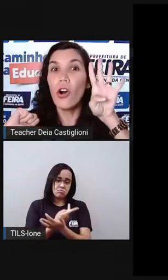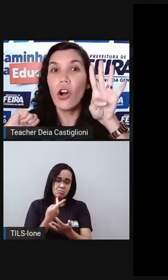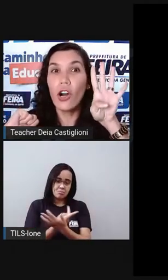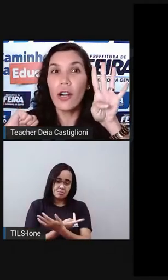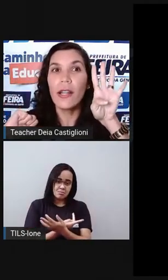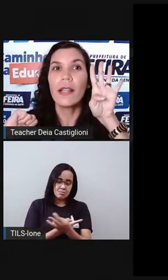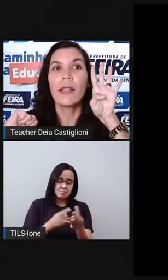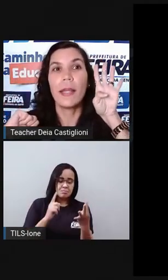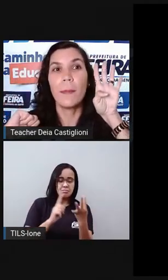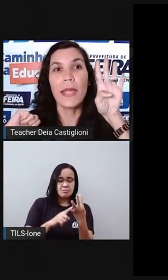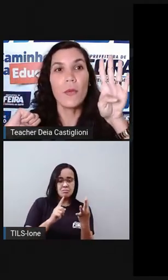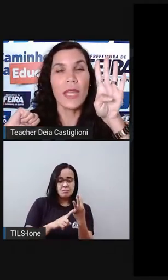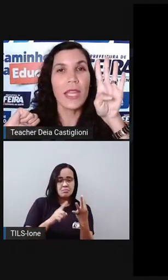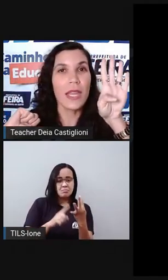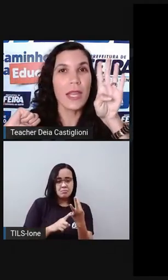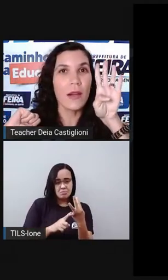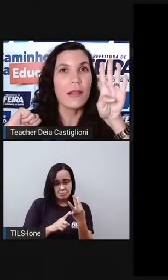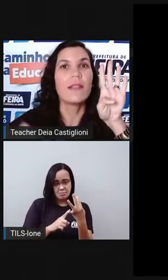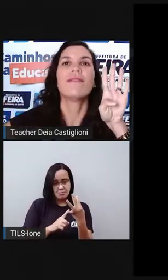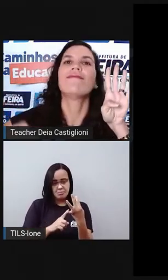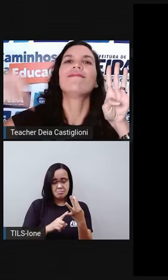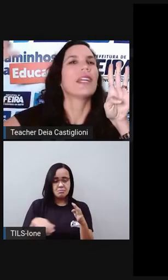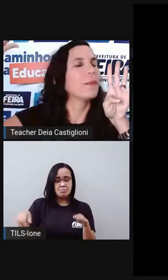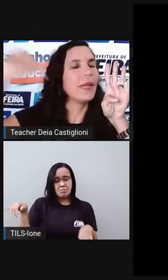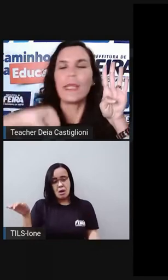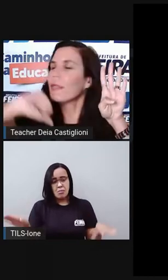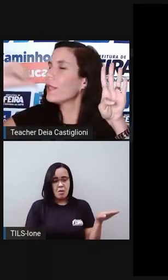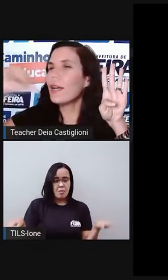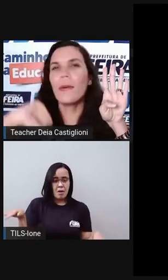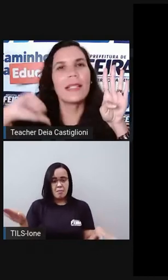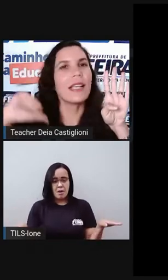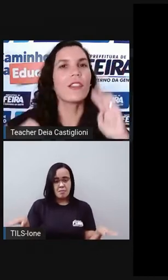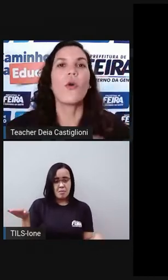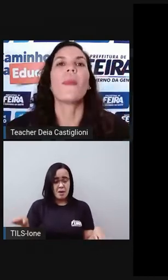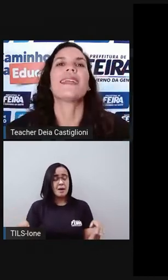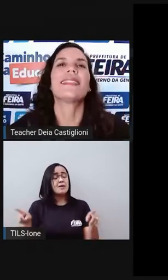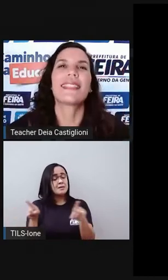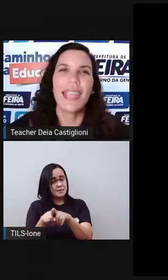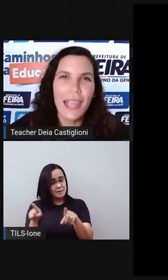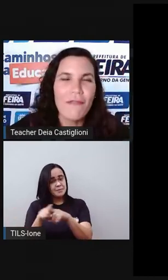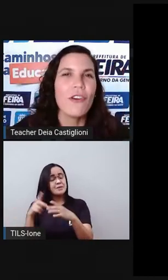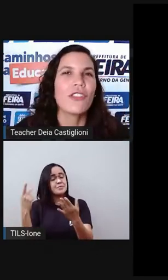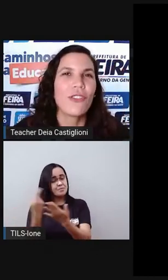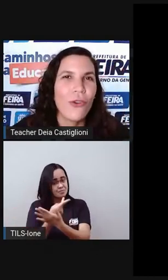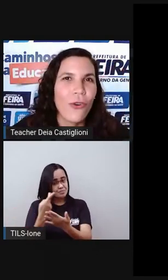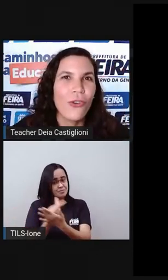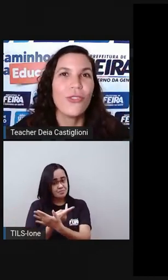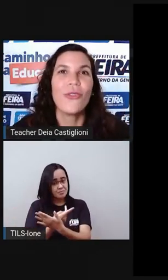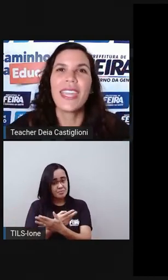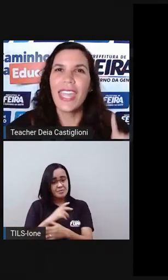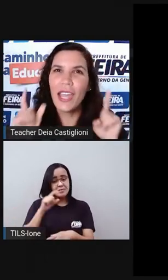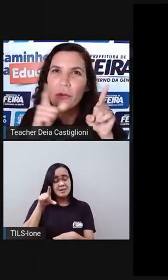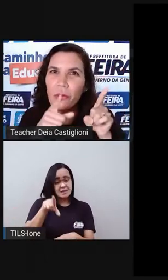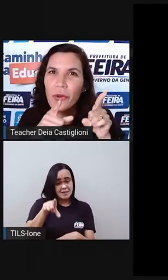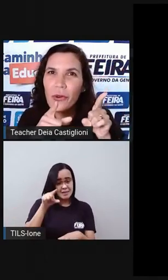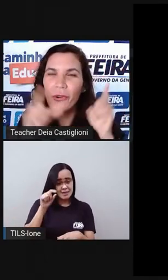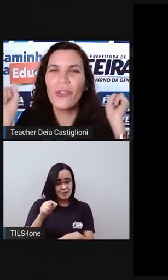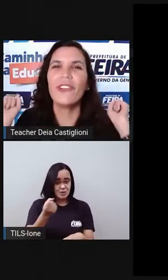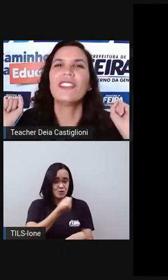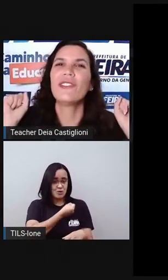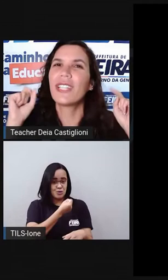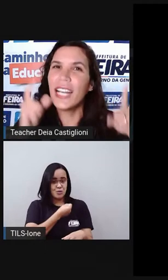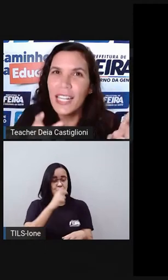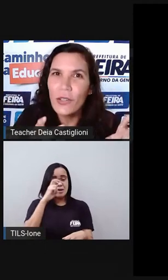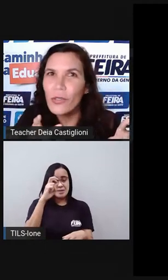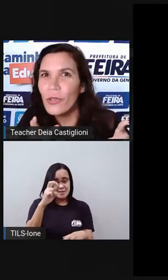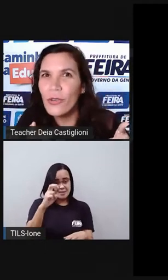Number four, the pinguim. Também não acertou, mas quem votou no